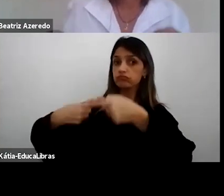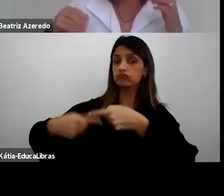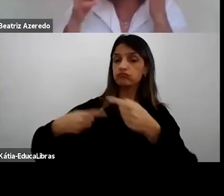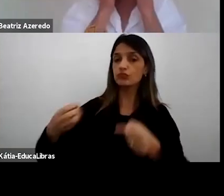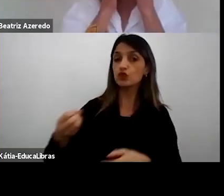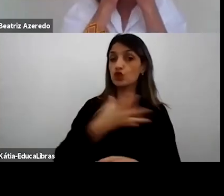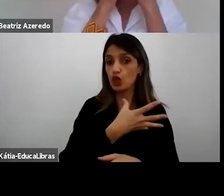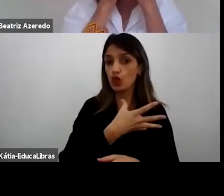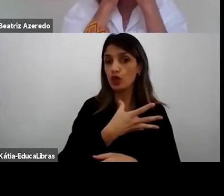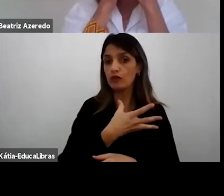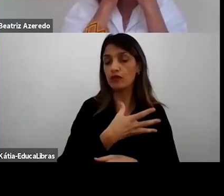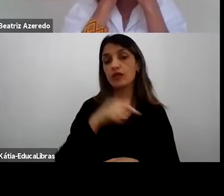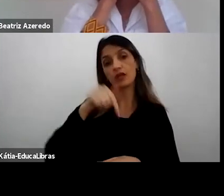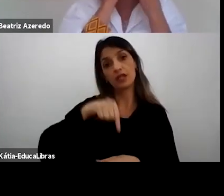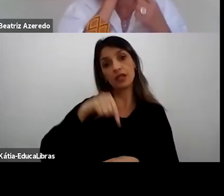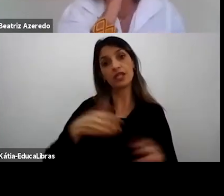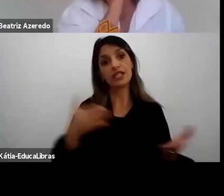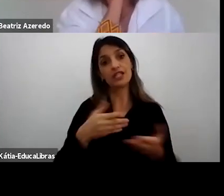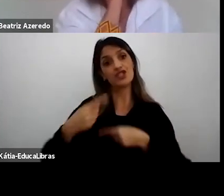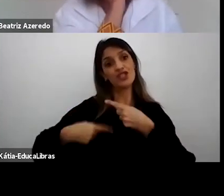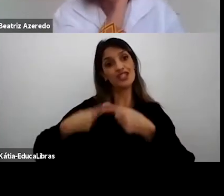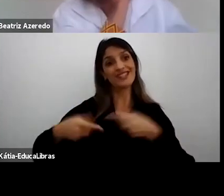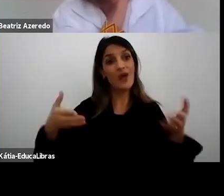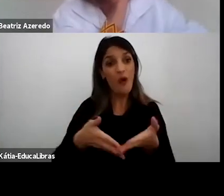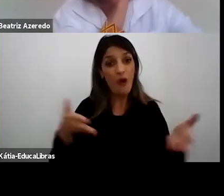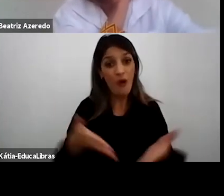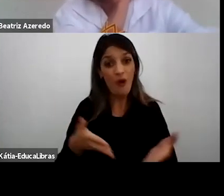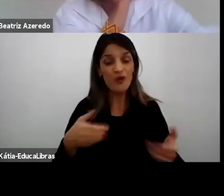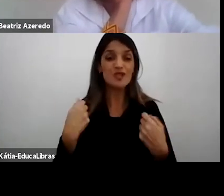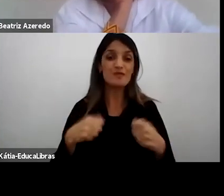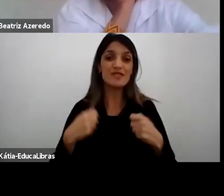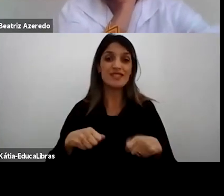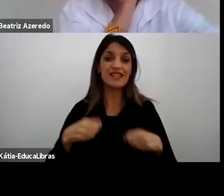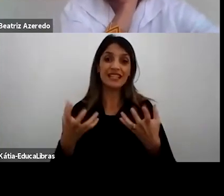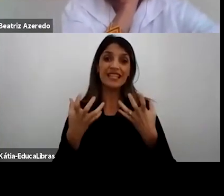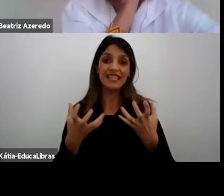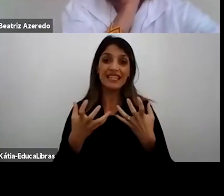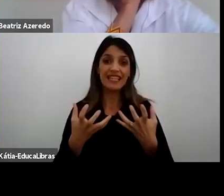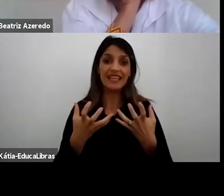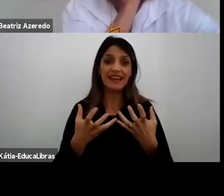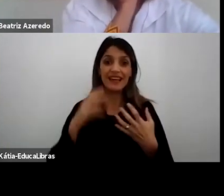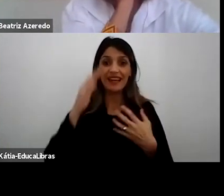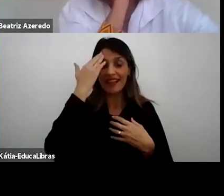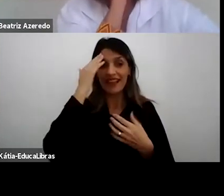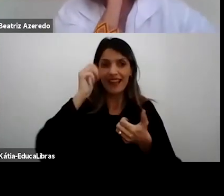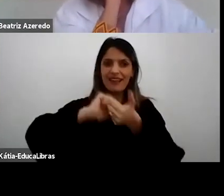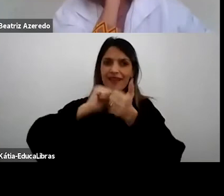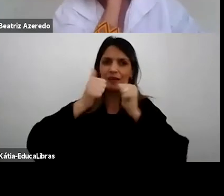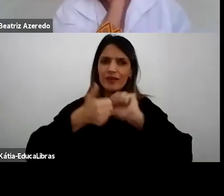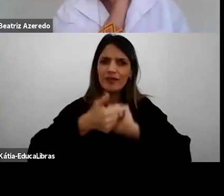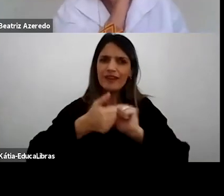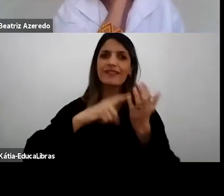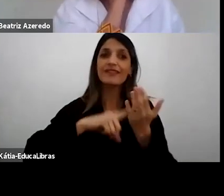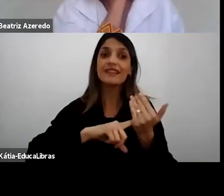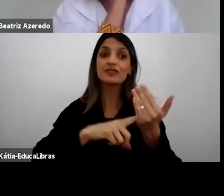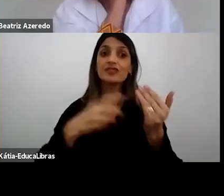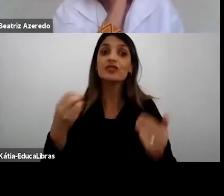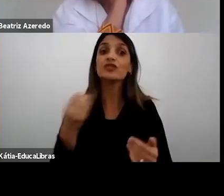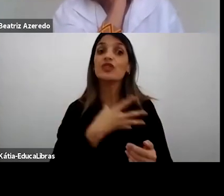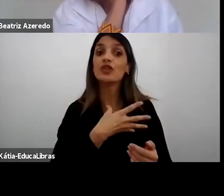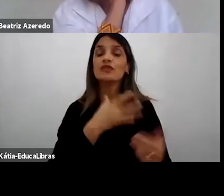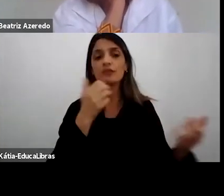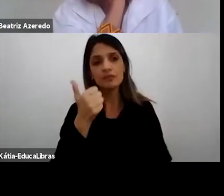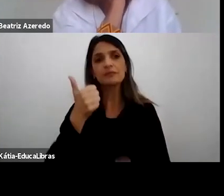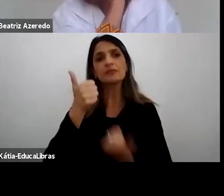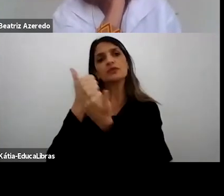geração atual a gente precisa querer saber do novo, querer se adaptar às novas tecnologias, né, para apoiar essa questão